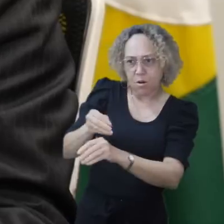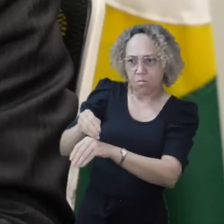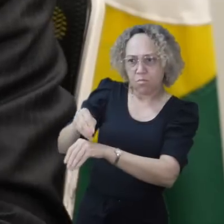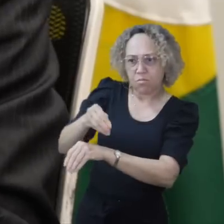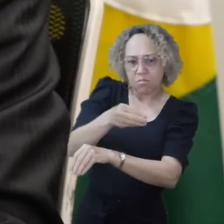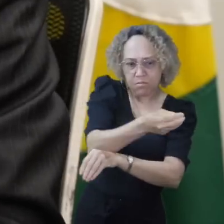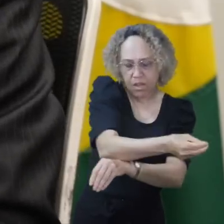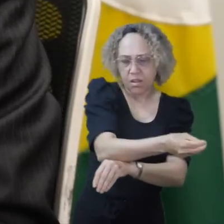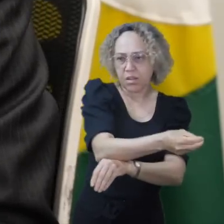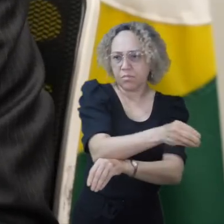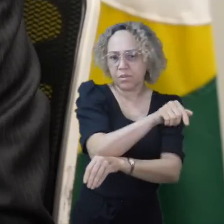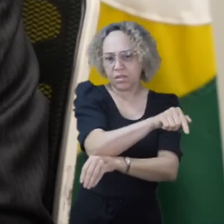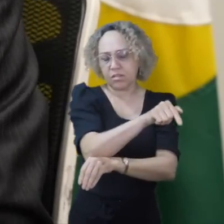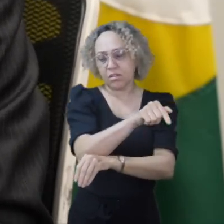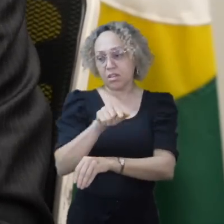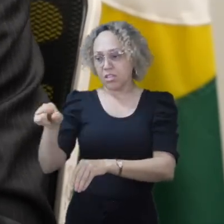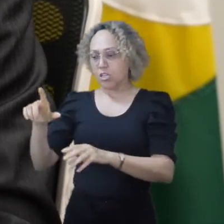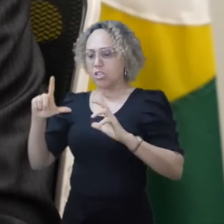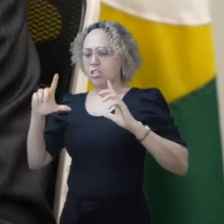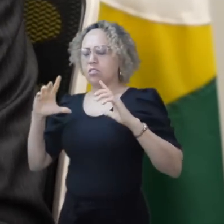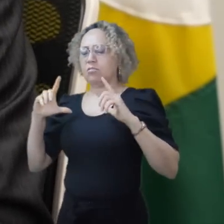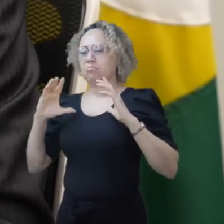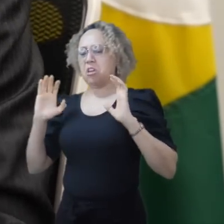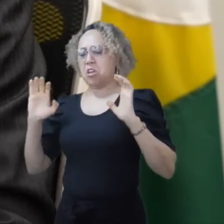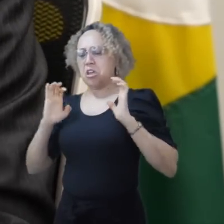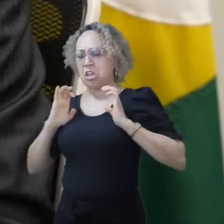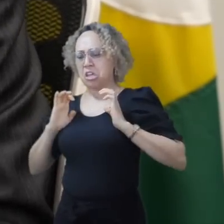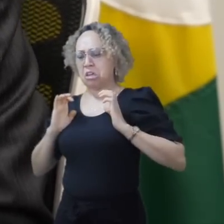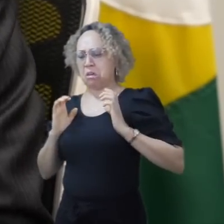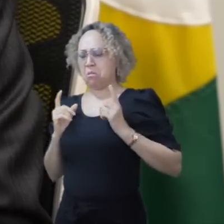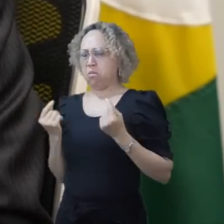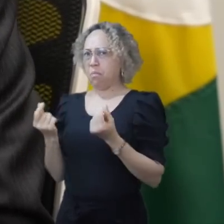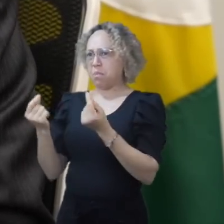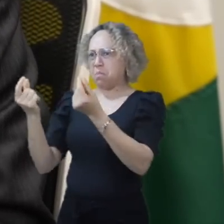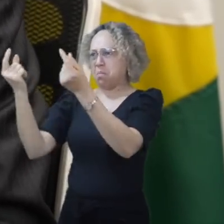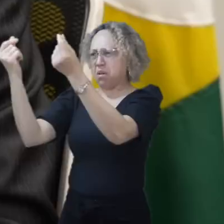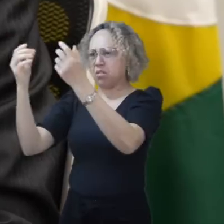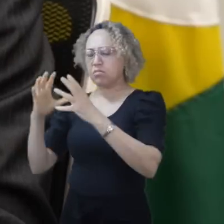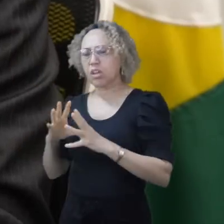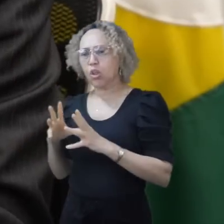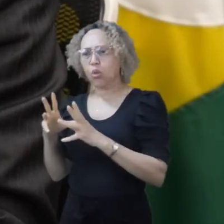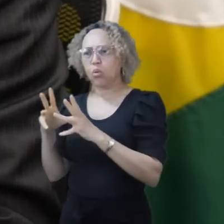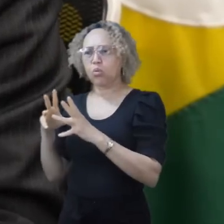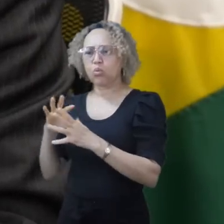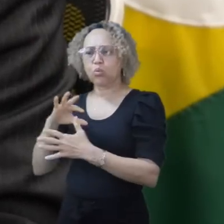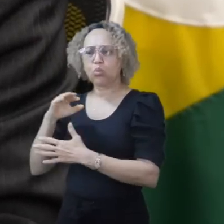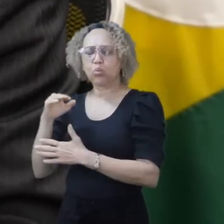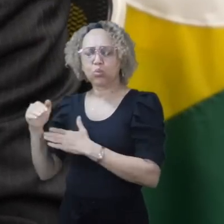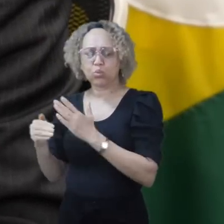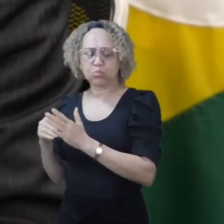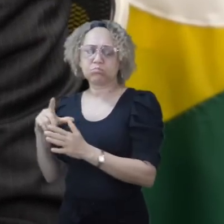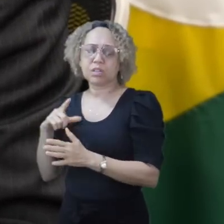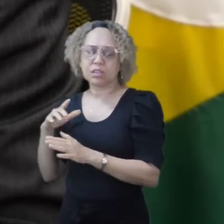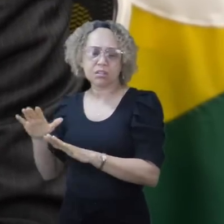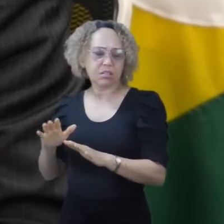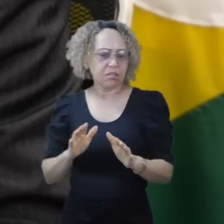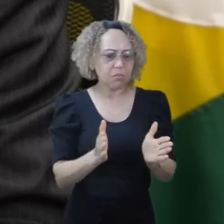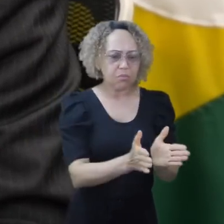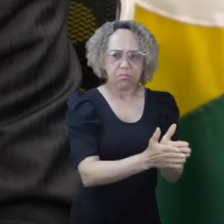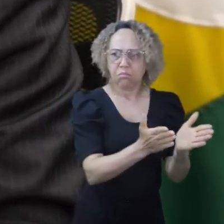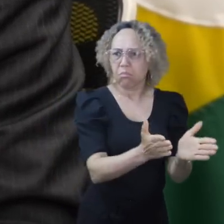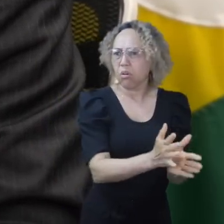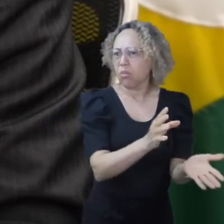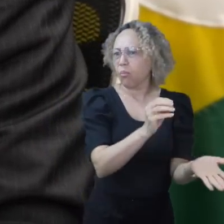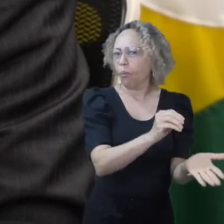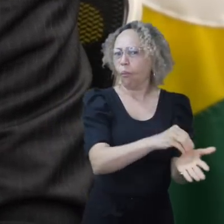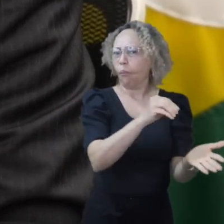processo permanente de diálogo, de construção, de luta, de resistência. Eu definitivamente eu tenho um